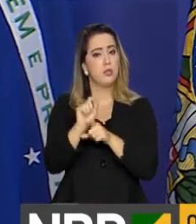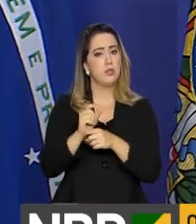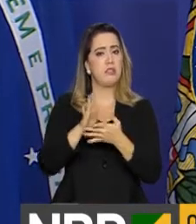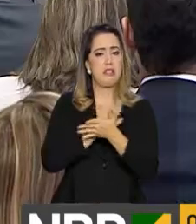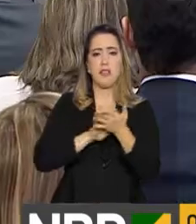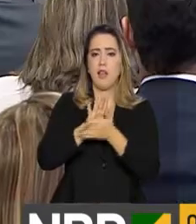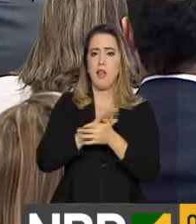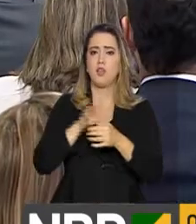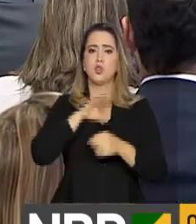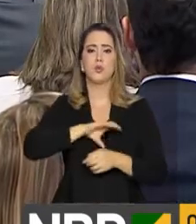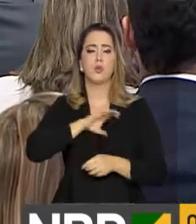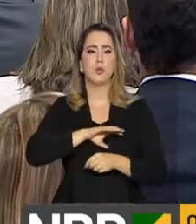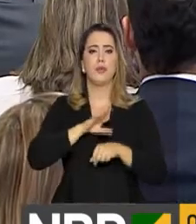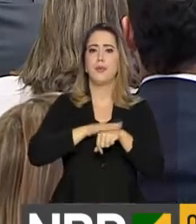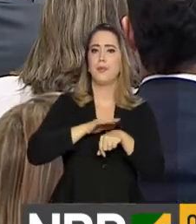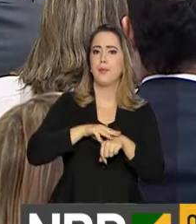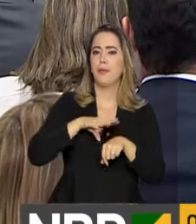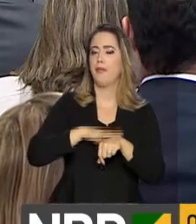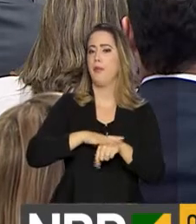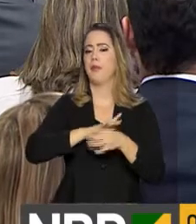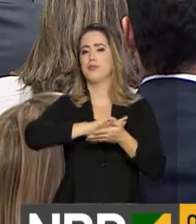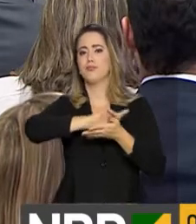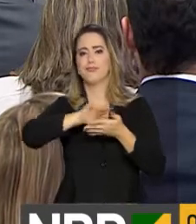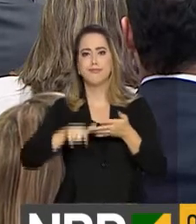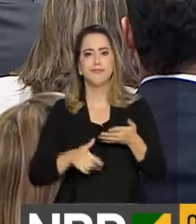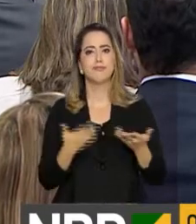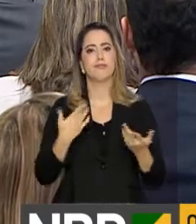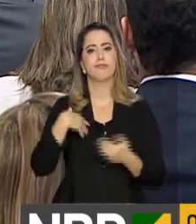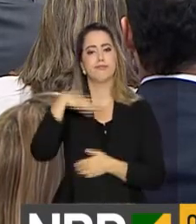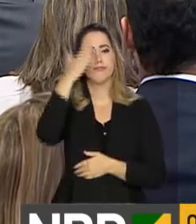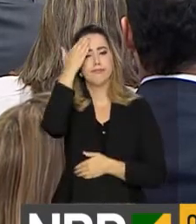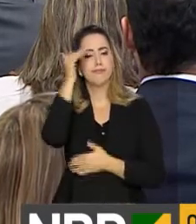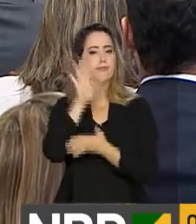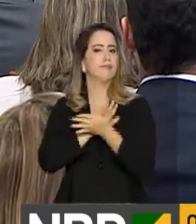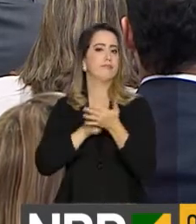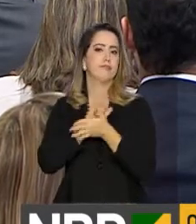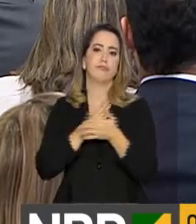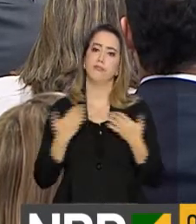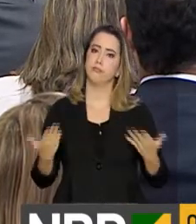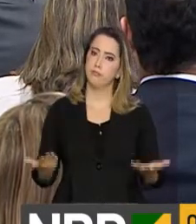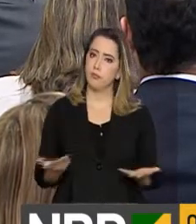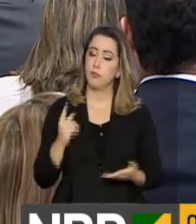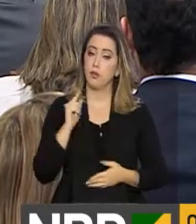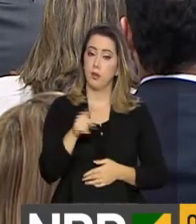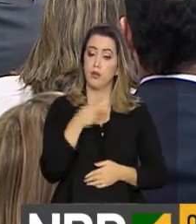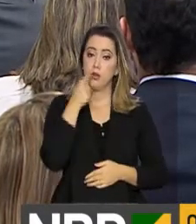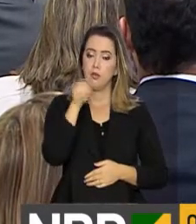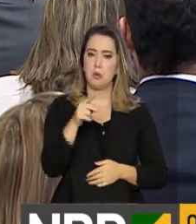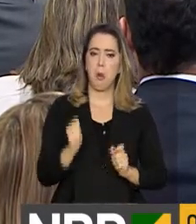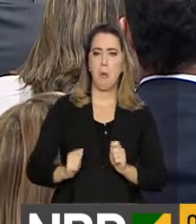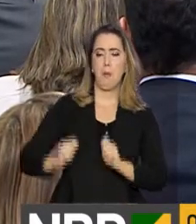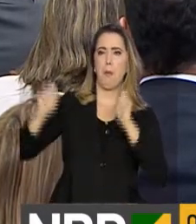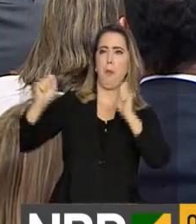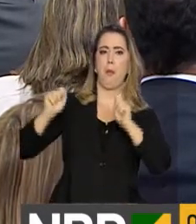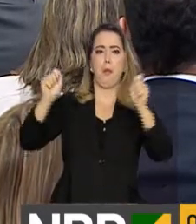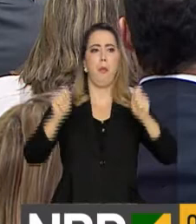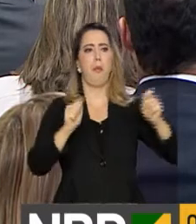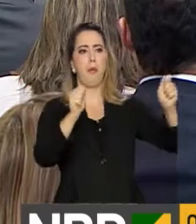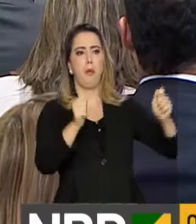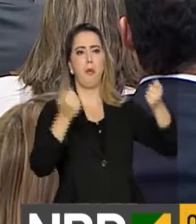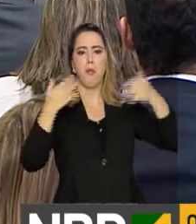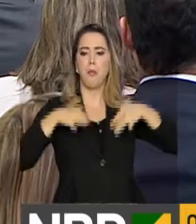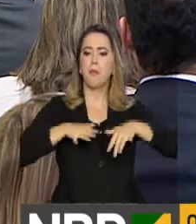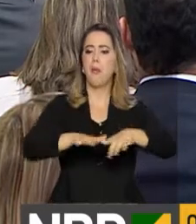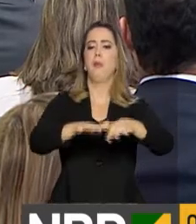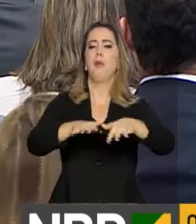provisória isto gerou como disse o homem andou solta né como disse mendonça protestos é preocupação de